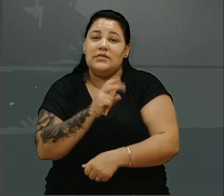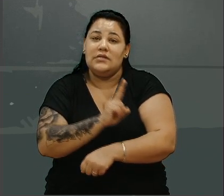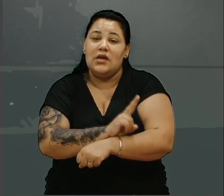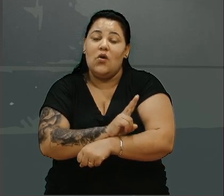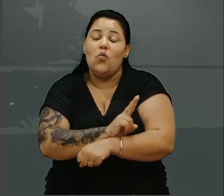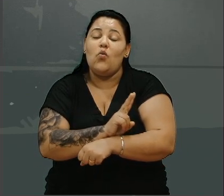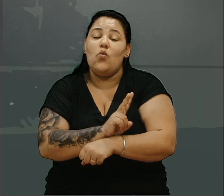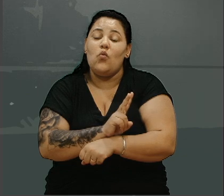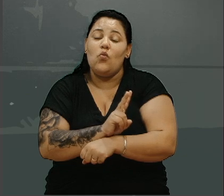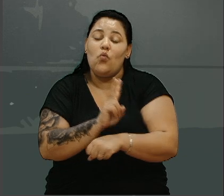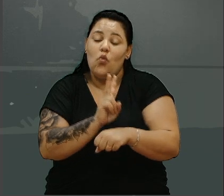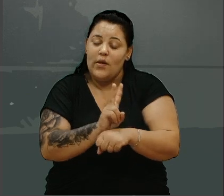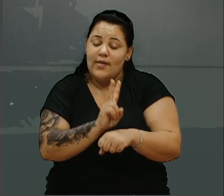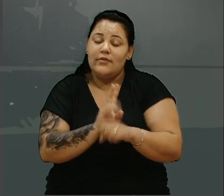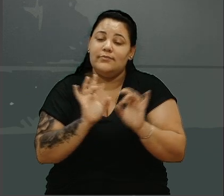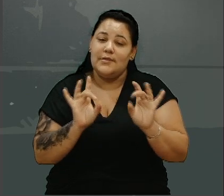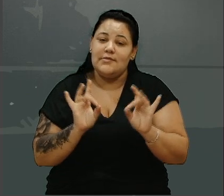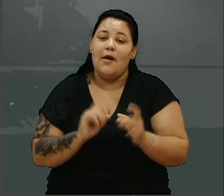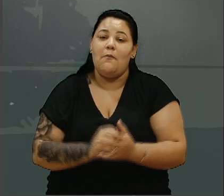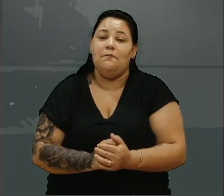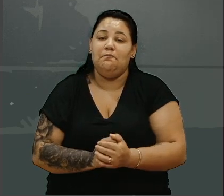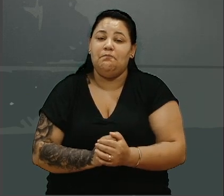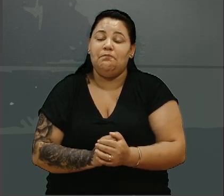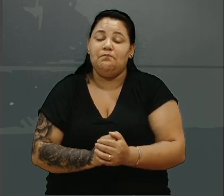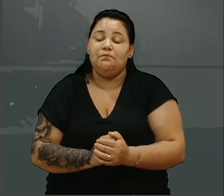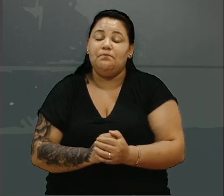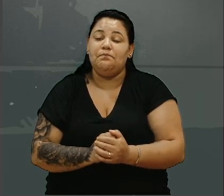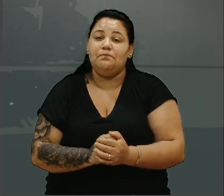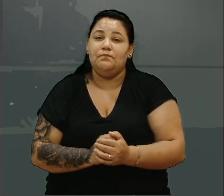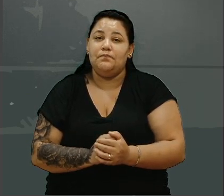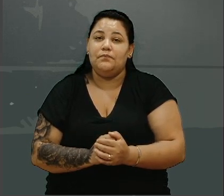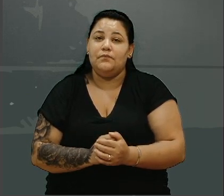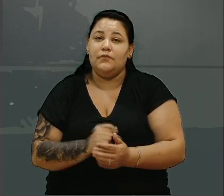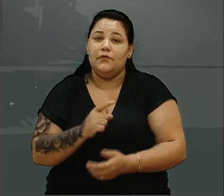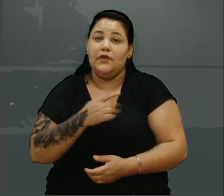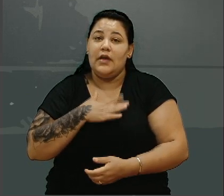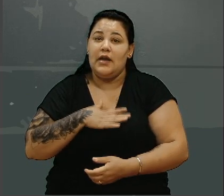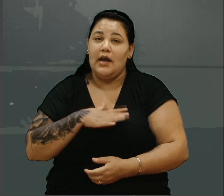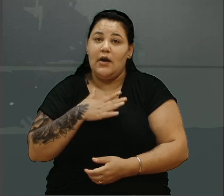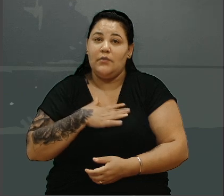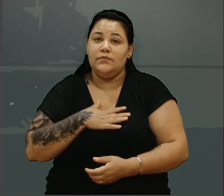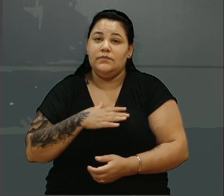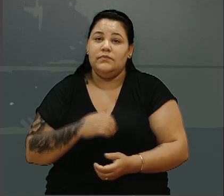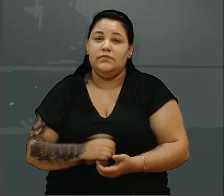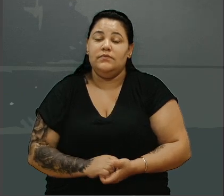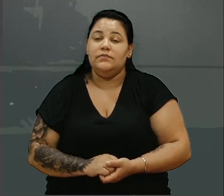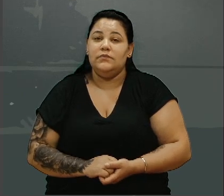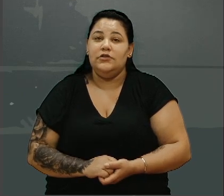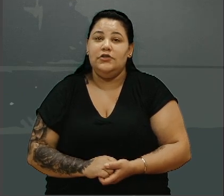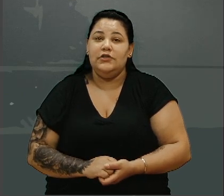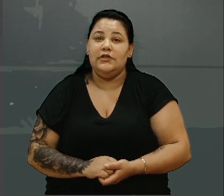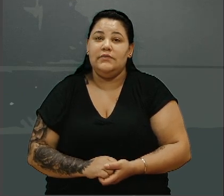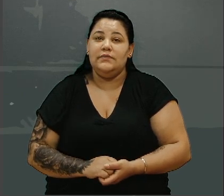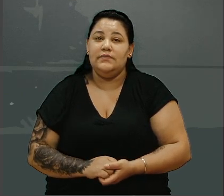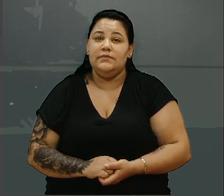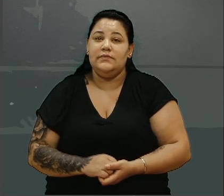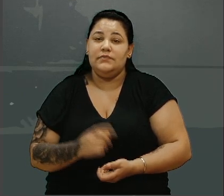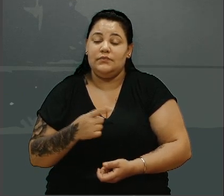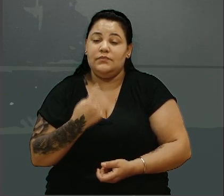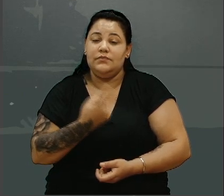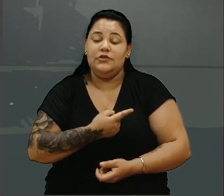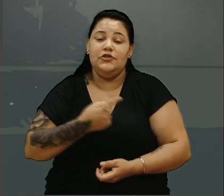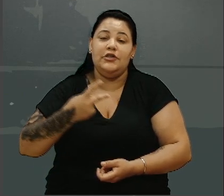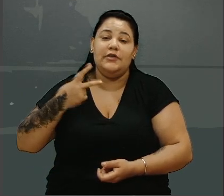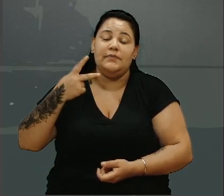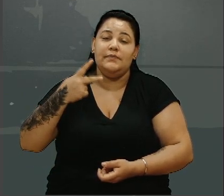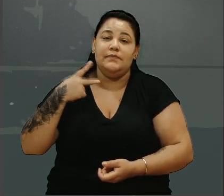olhar especial para esse aluno. Com certeza. Fiquem tranquilos, senhores vereadores. Nós estamos cuidando